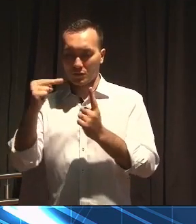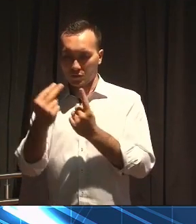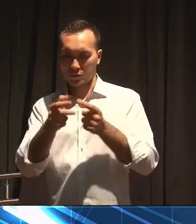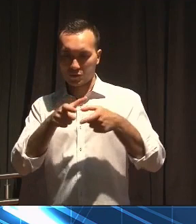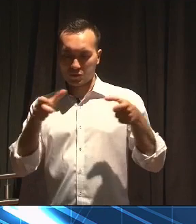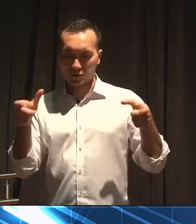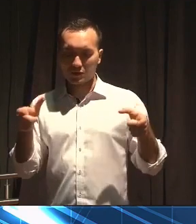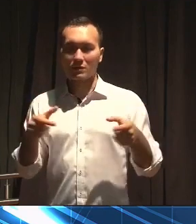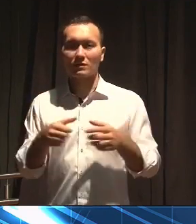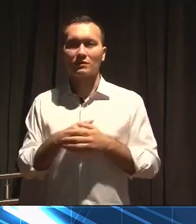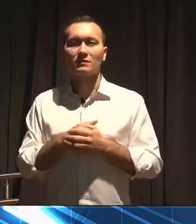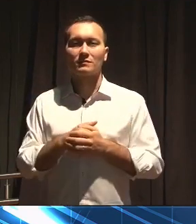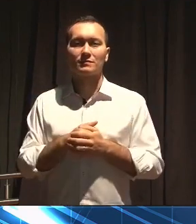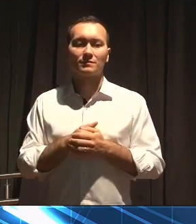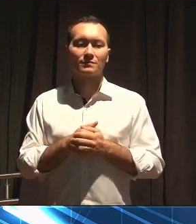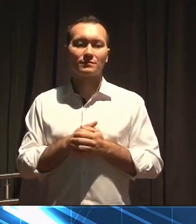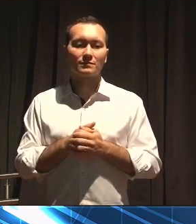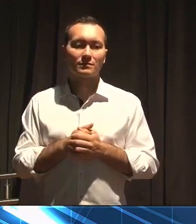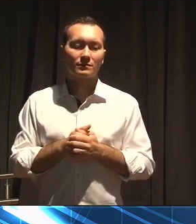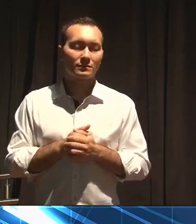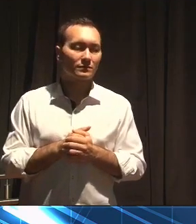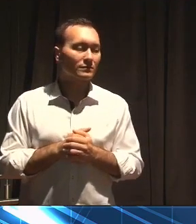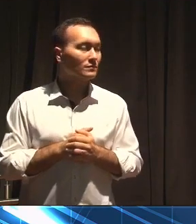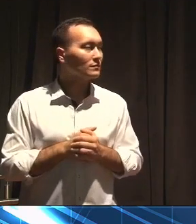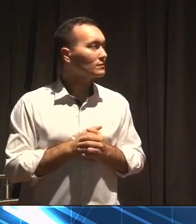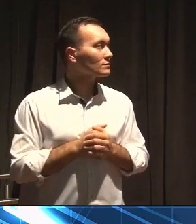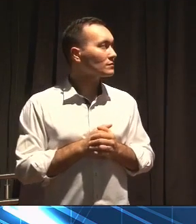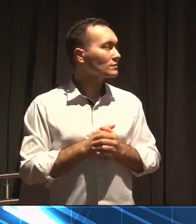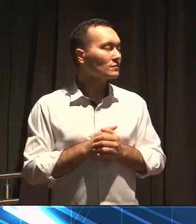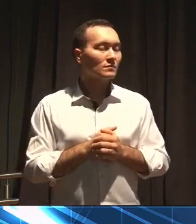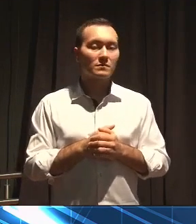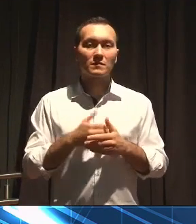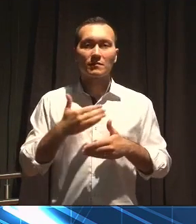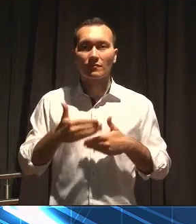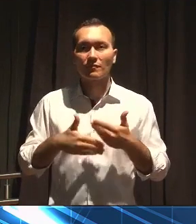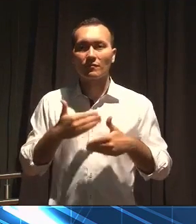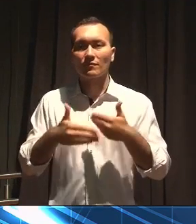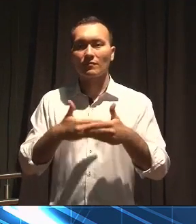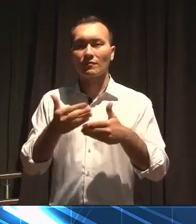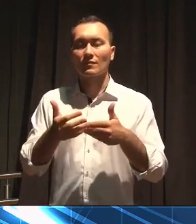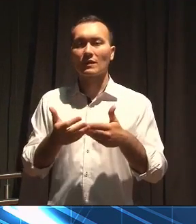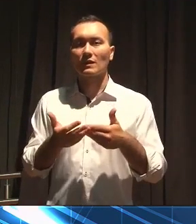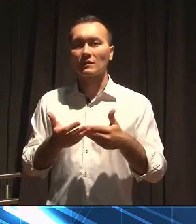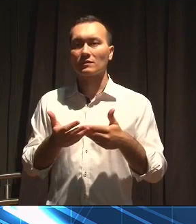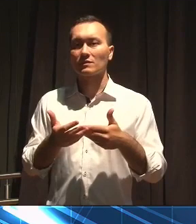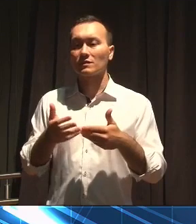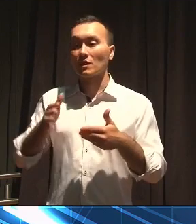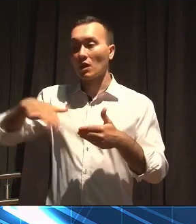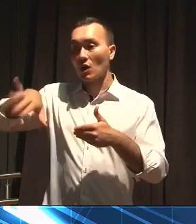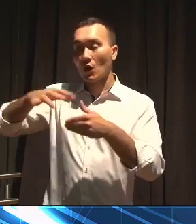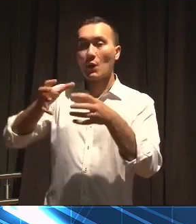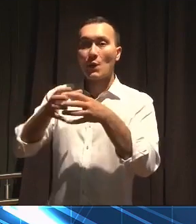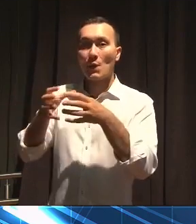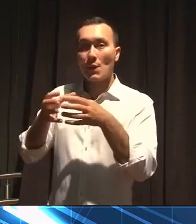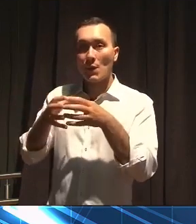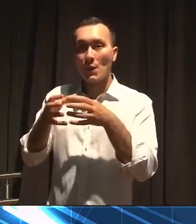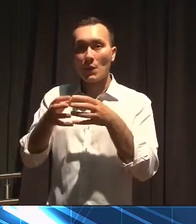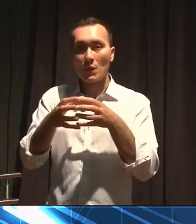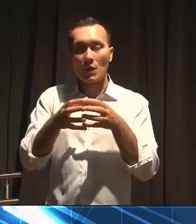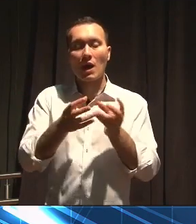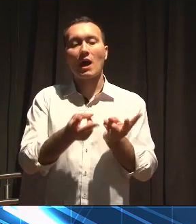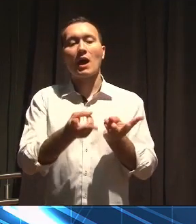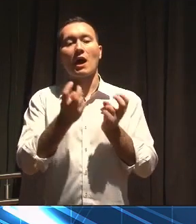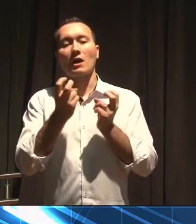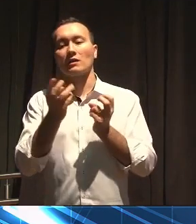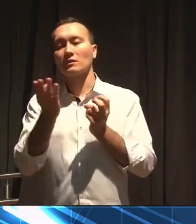muito mais dos recursos que elas estavam usando. Então, eles começaram a ser conscientizados do quanto de memória estão usando, quanto de CPU, quanto de